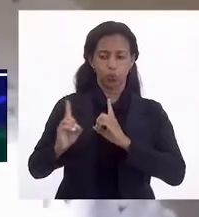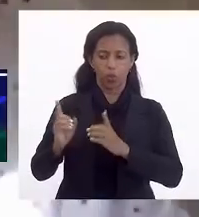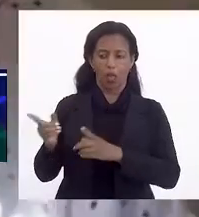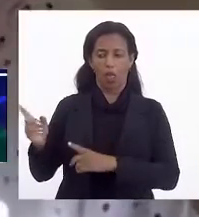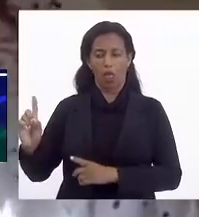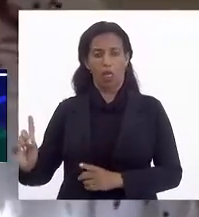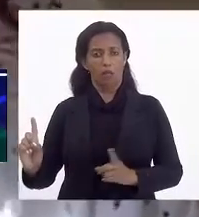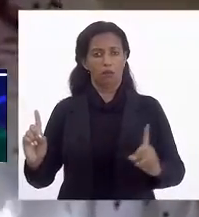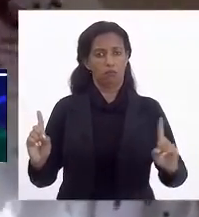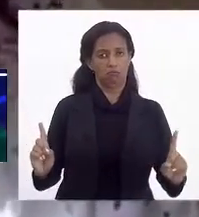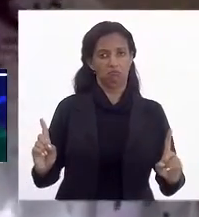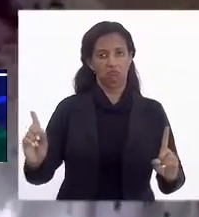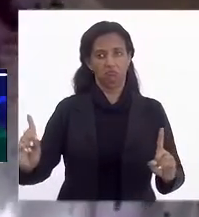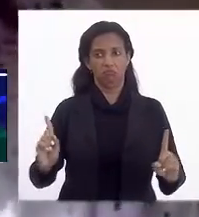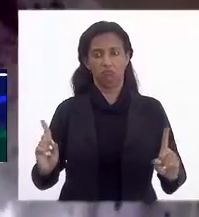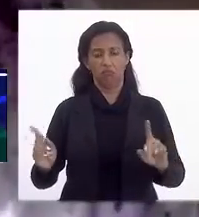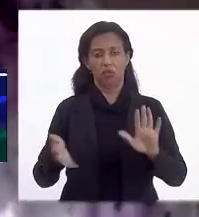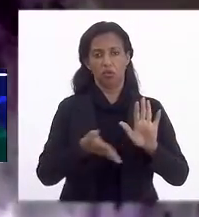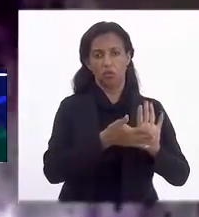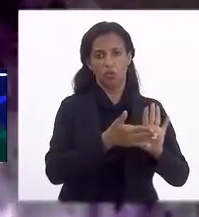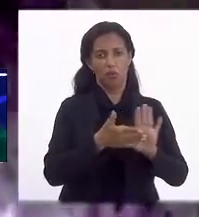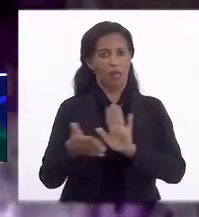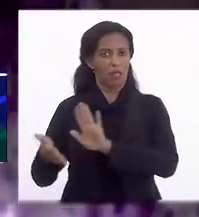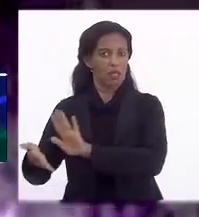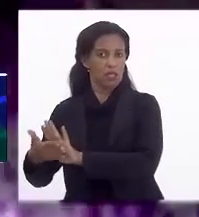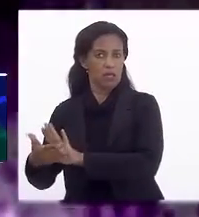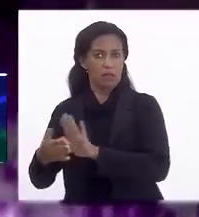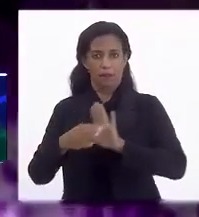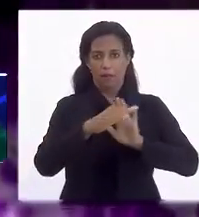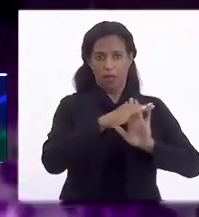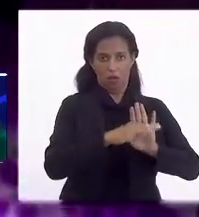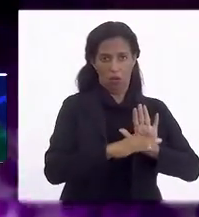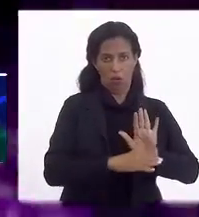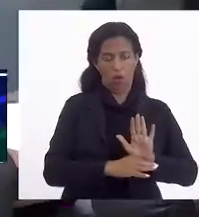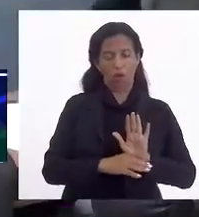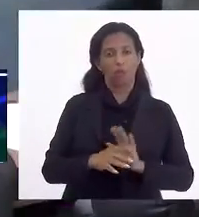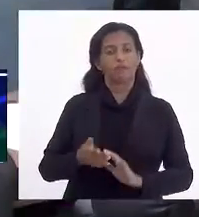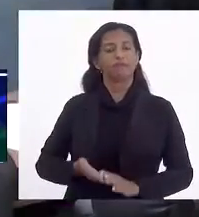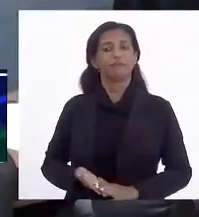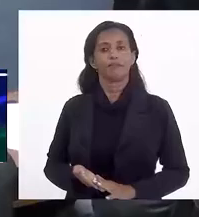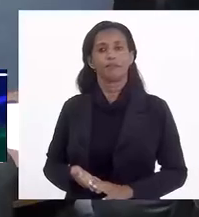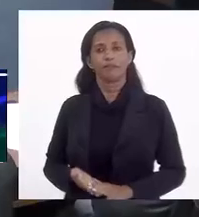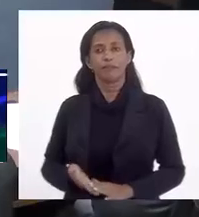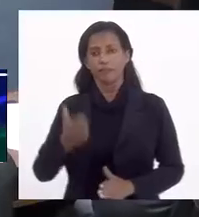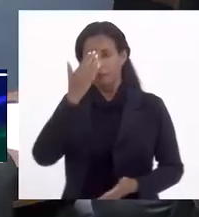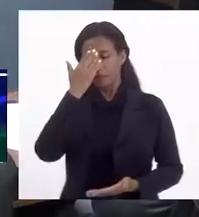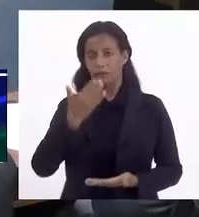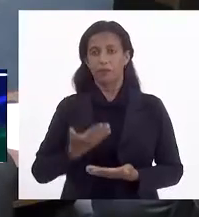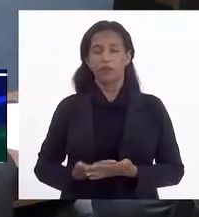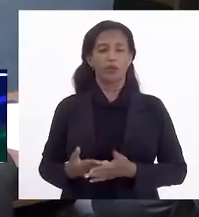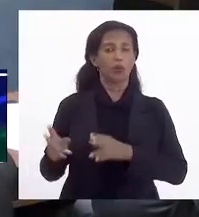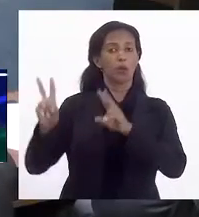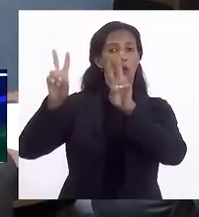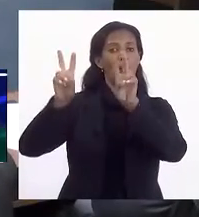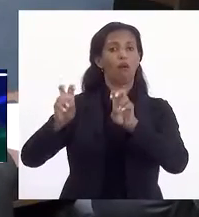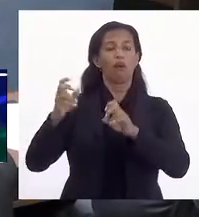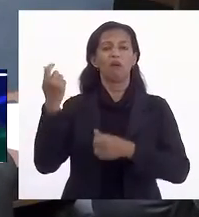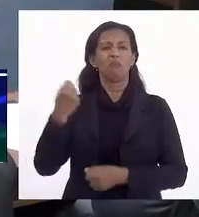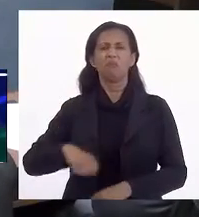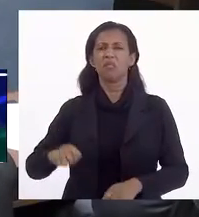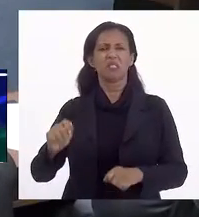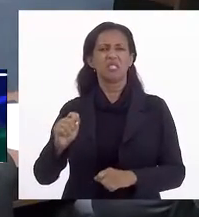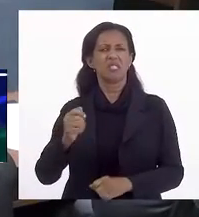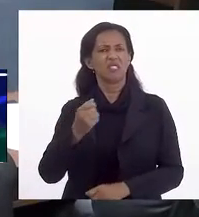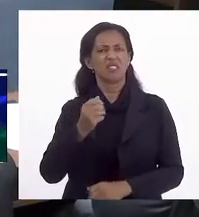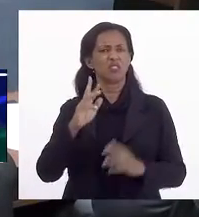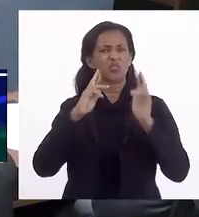entre os pareceres e os pela ordem, eu acredito que a matéria não precisa de audiência